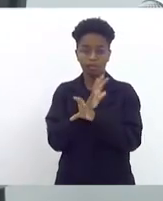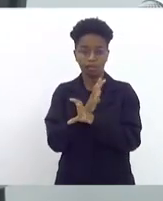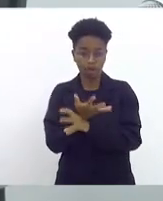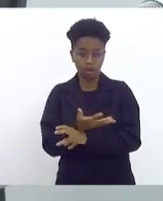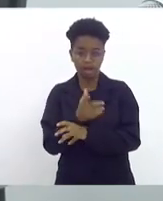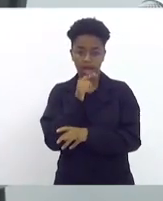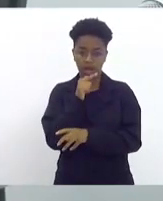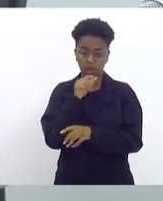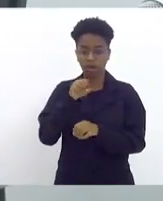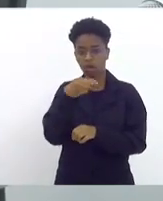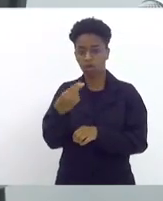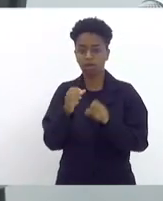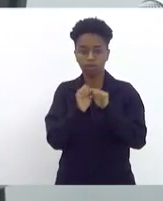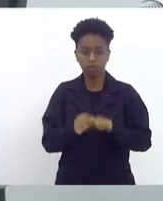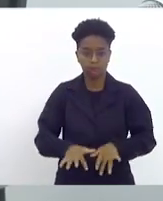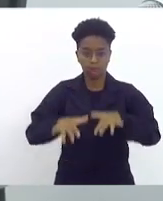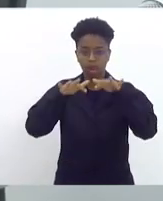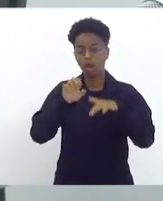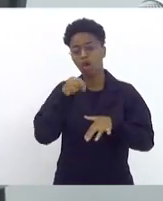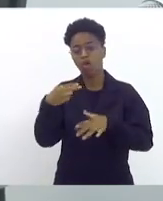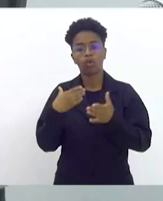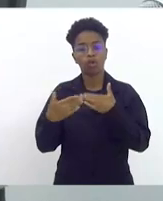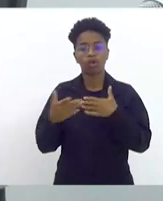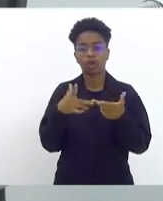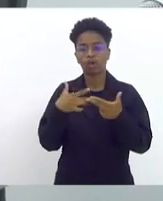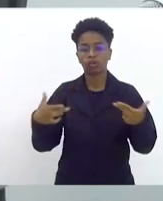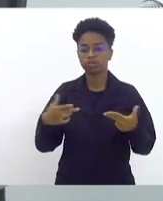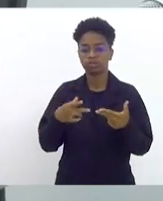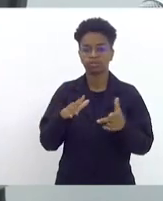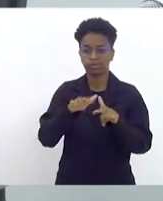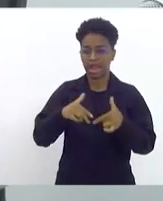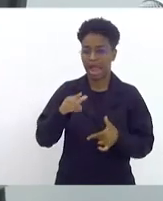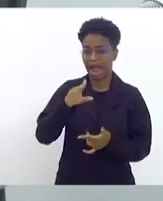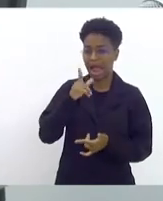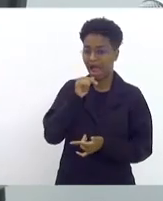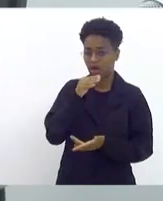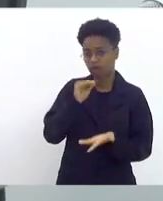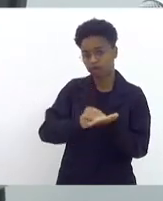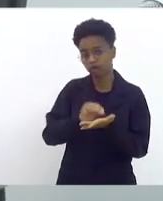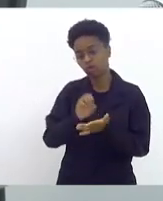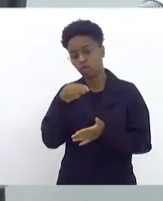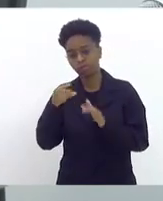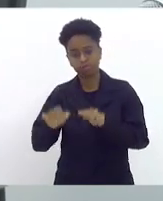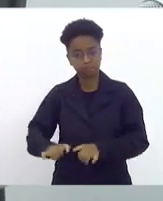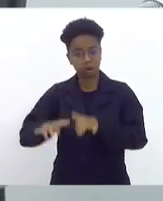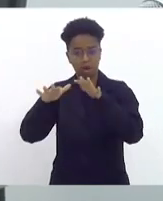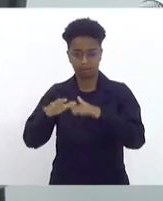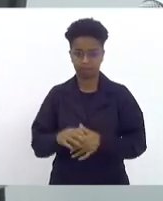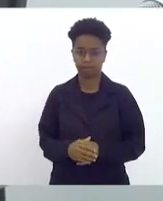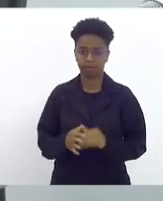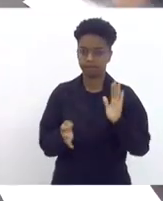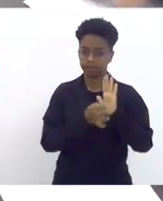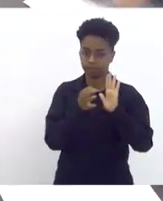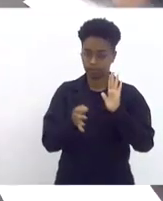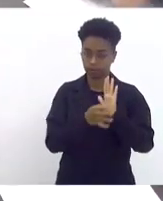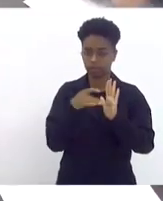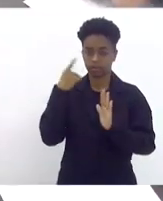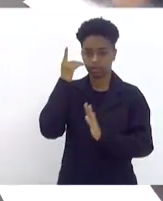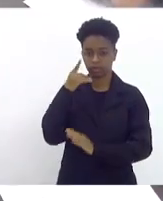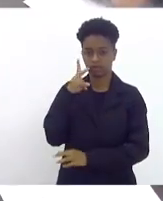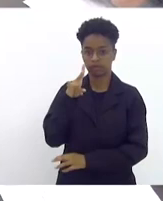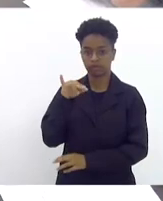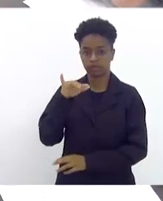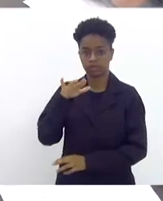ou qualquer evento hidrológico extremo para parecer relator Deputado Vinícius cozzolino Presidente